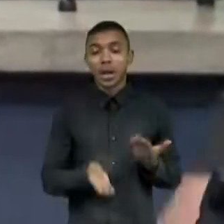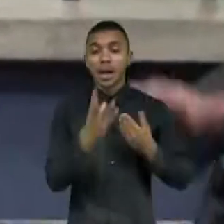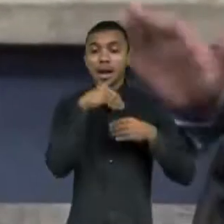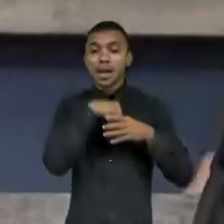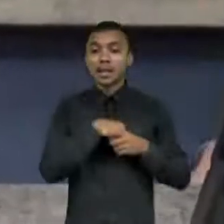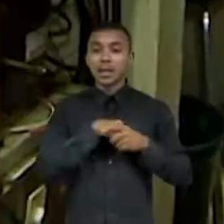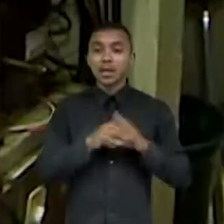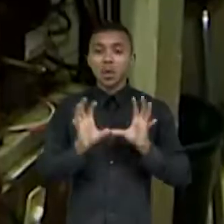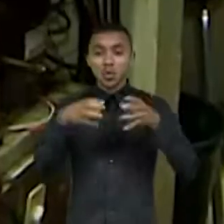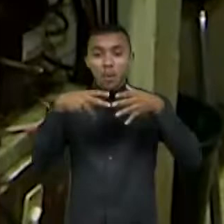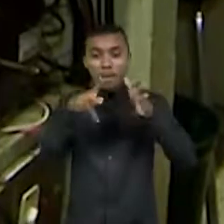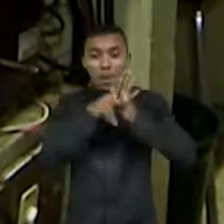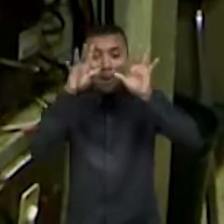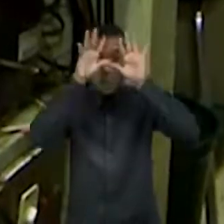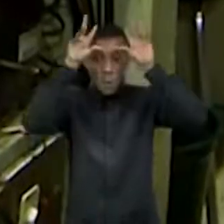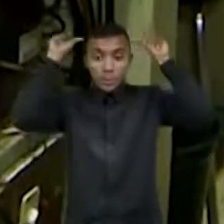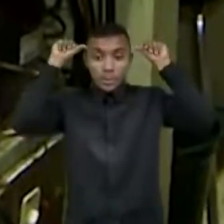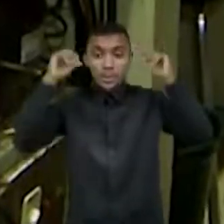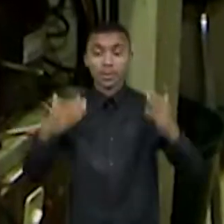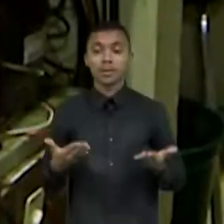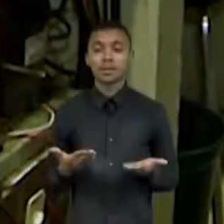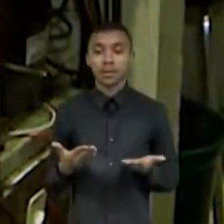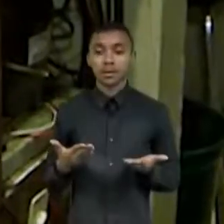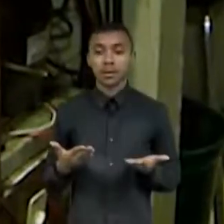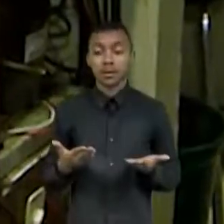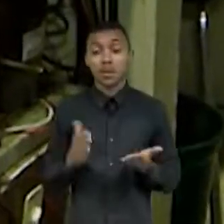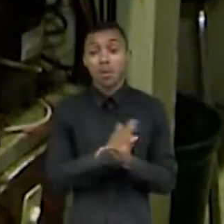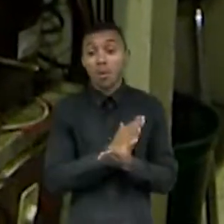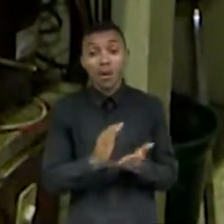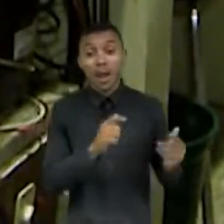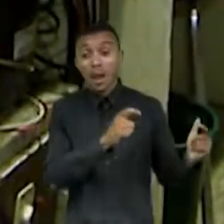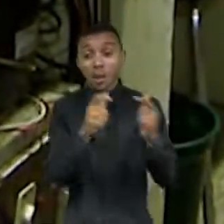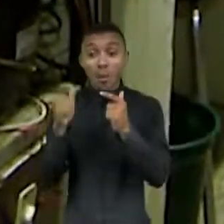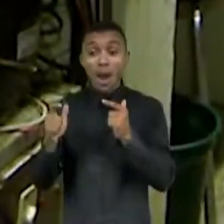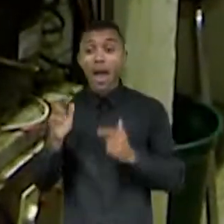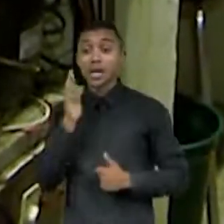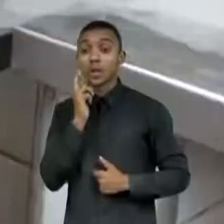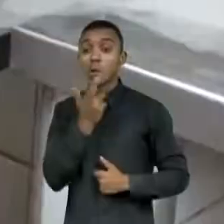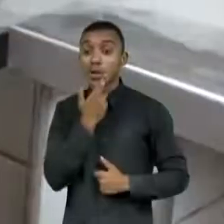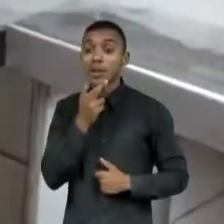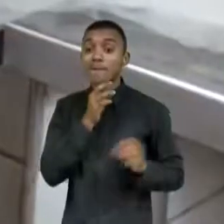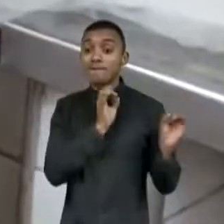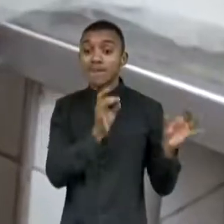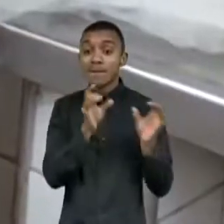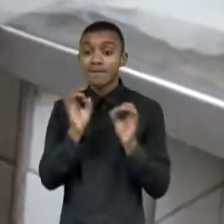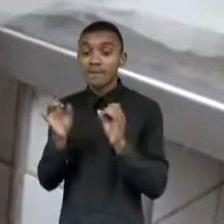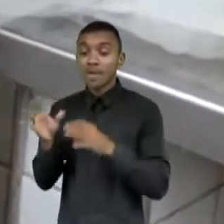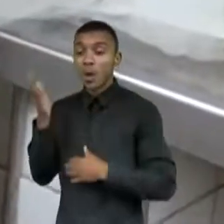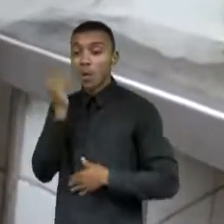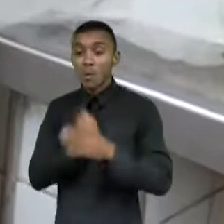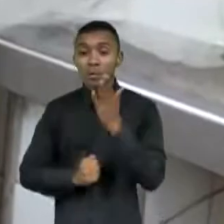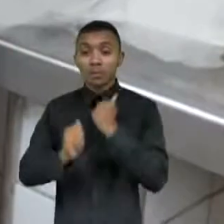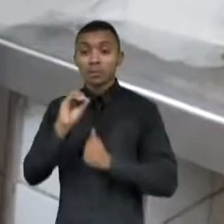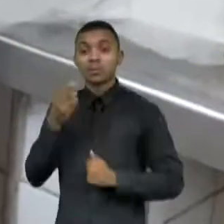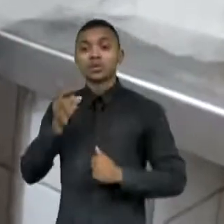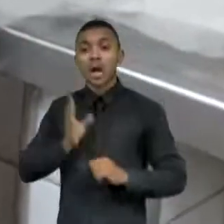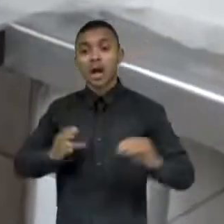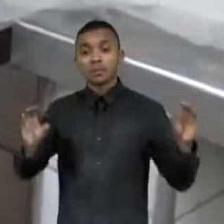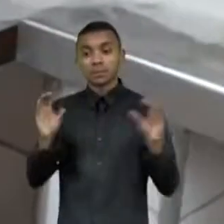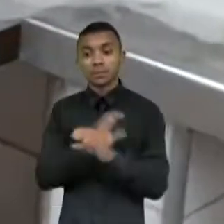conselho correspondente, nos estabelecimentos que forneçam serviços de nutrição ou alimentação